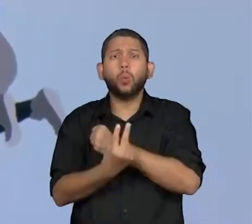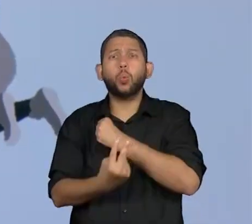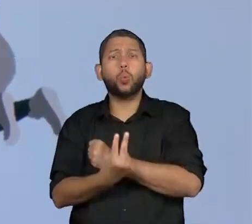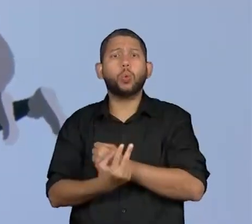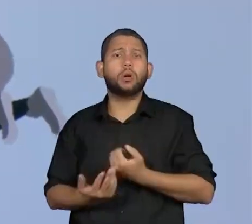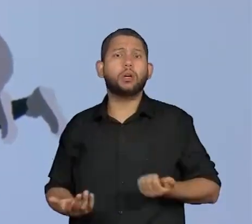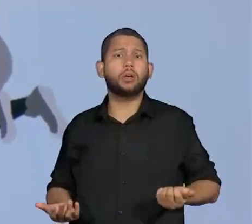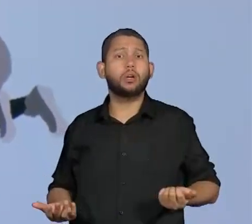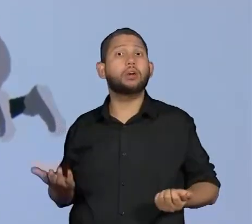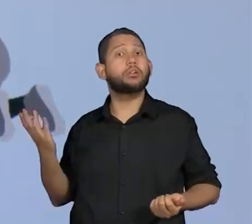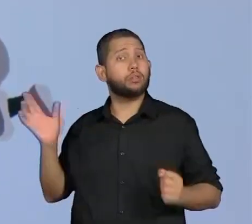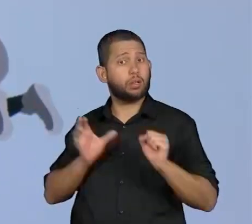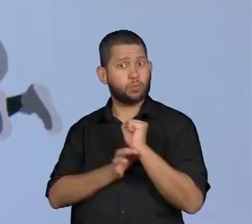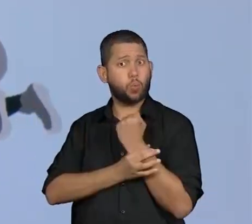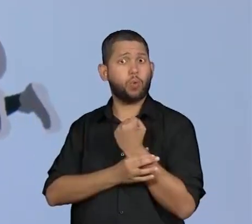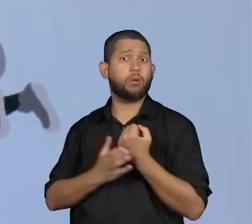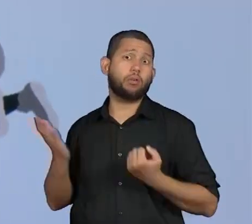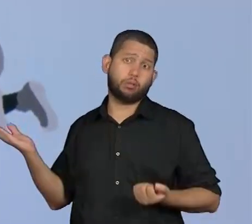lutas, tá?